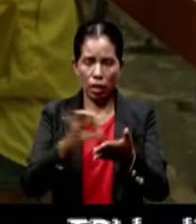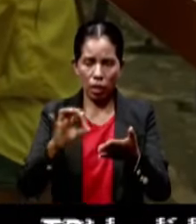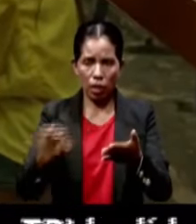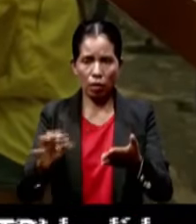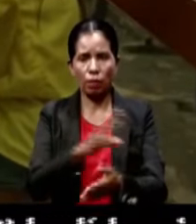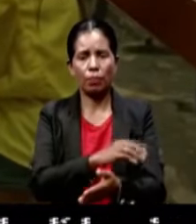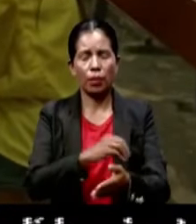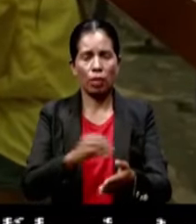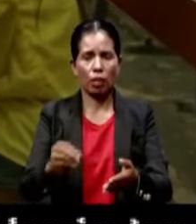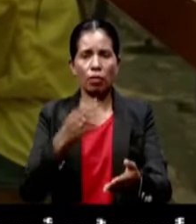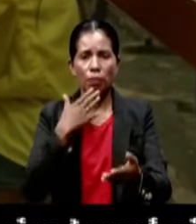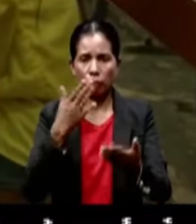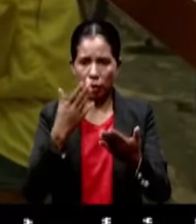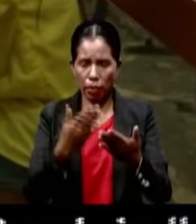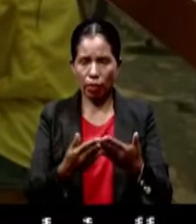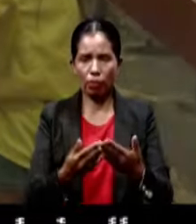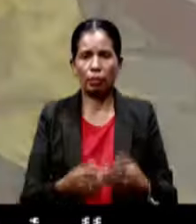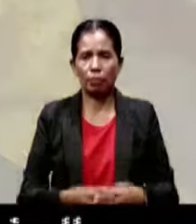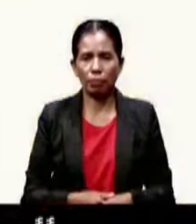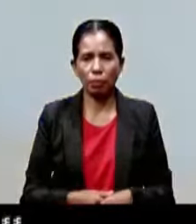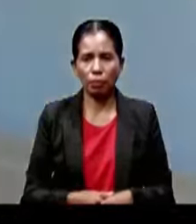aula nebe passivo.